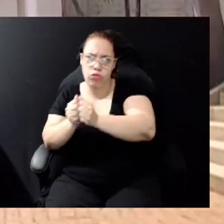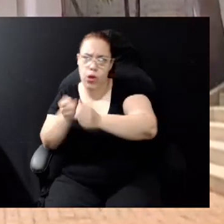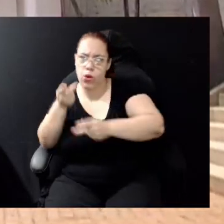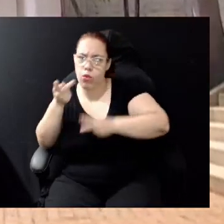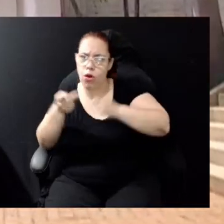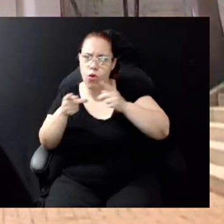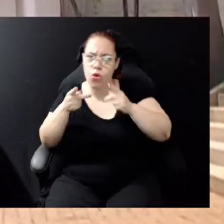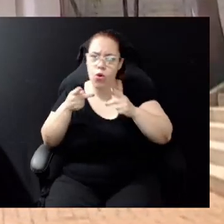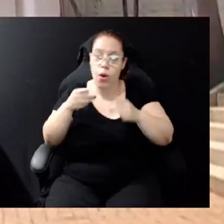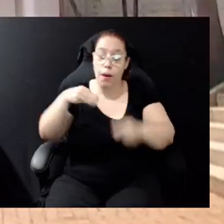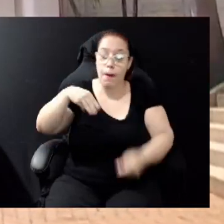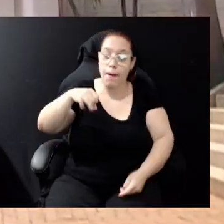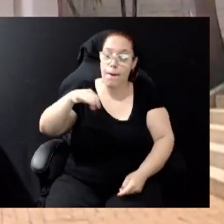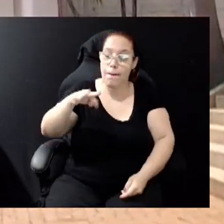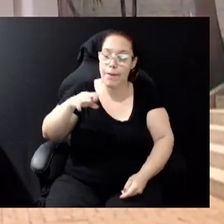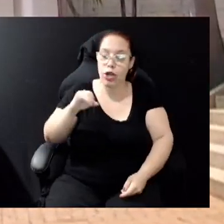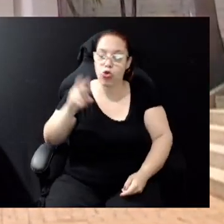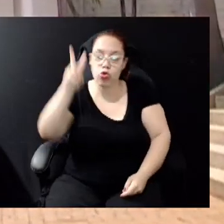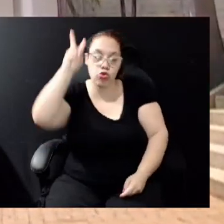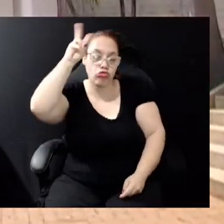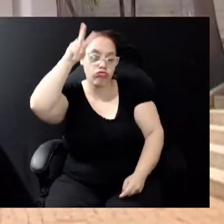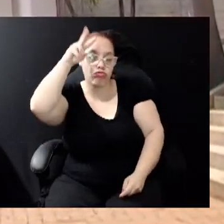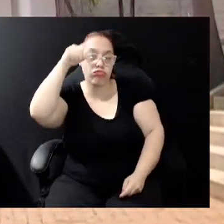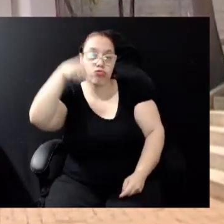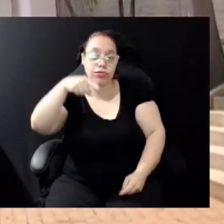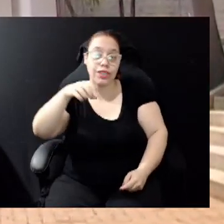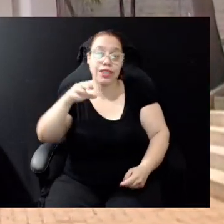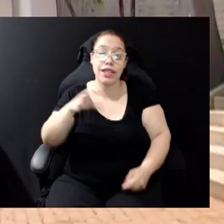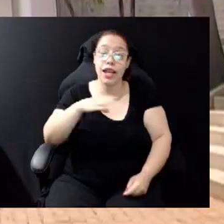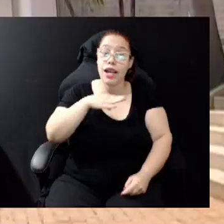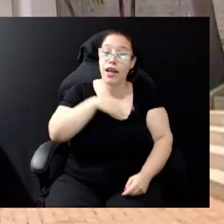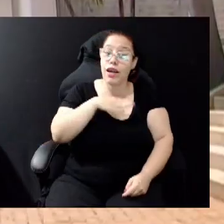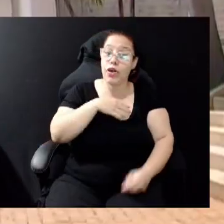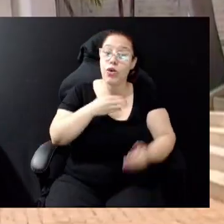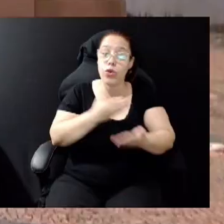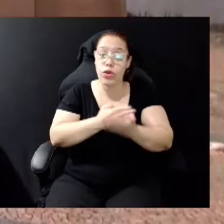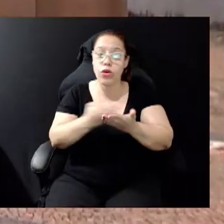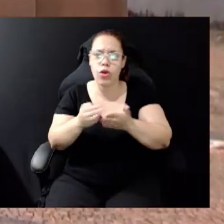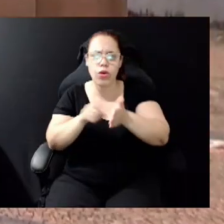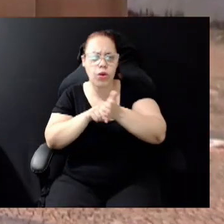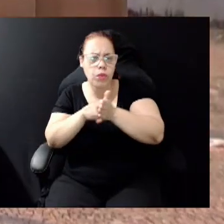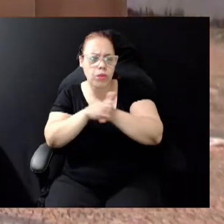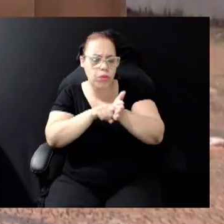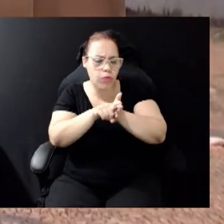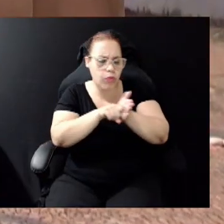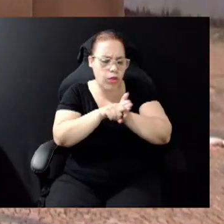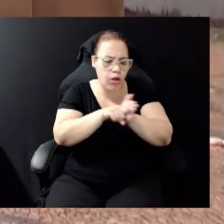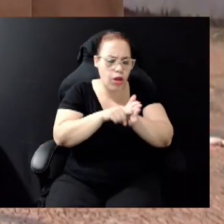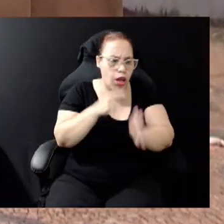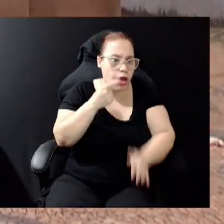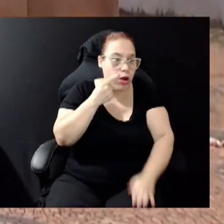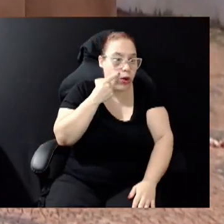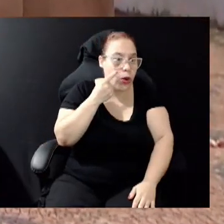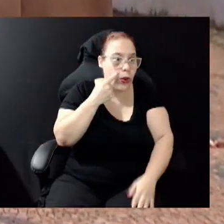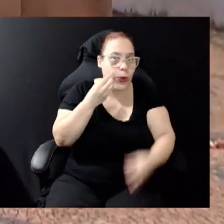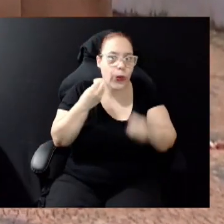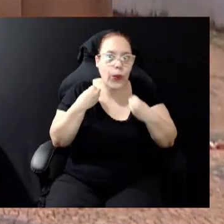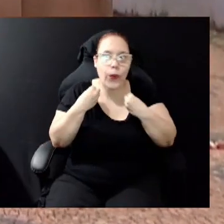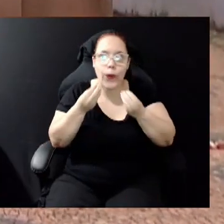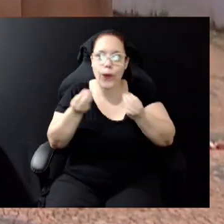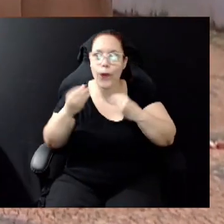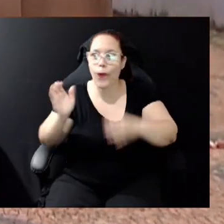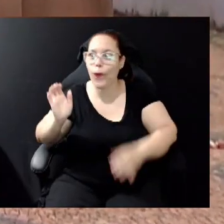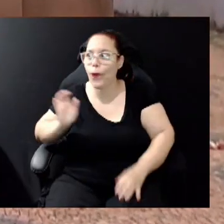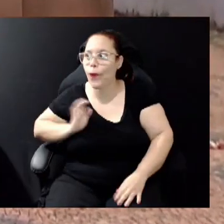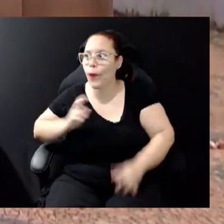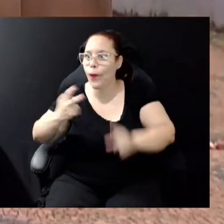mitos de assombrações da cidade, ele começou a pesquisar e viu como é rico do ponto de vista